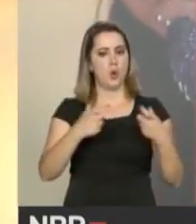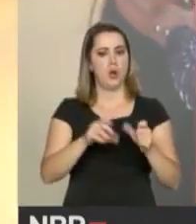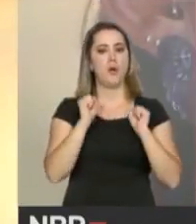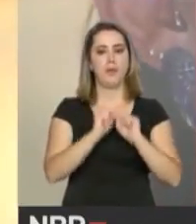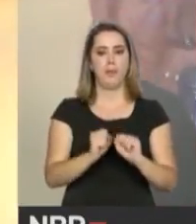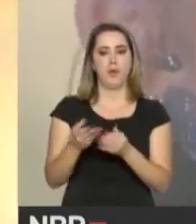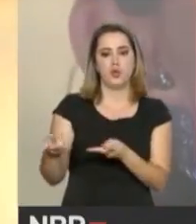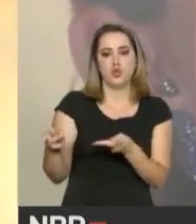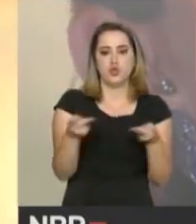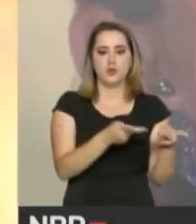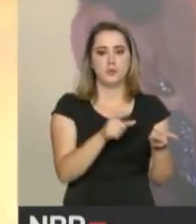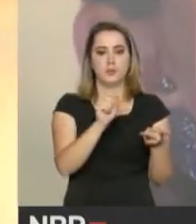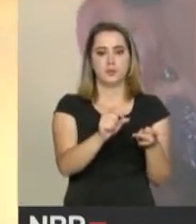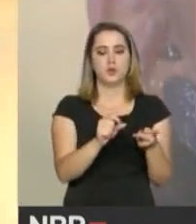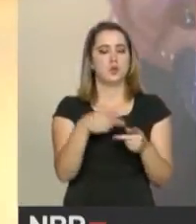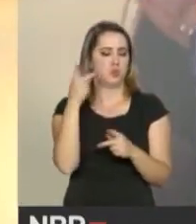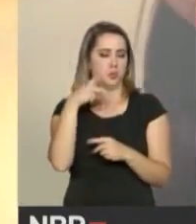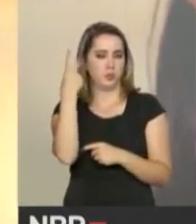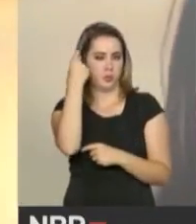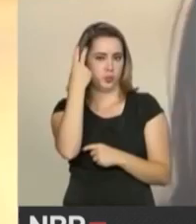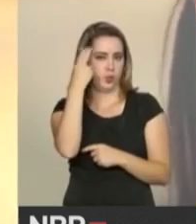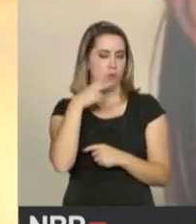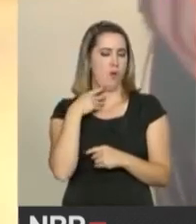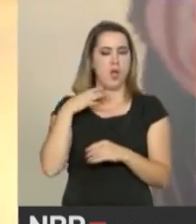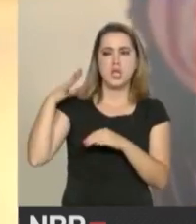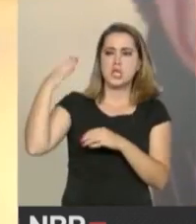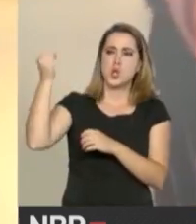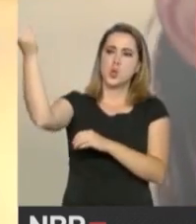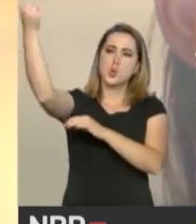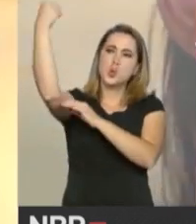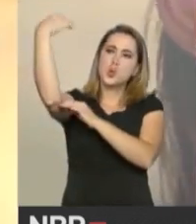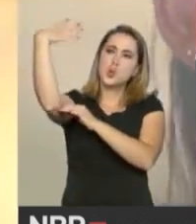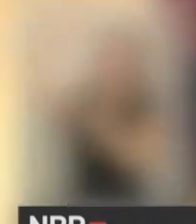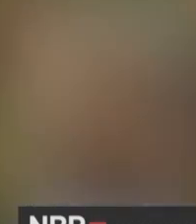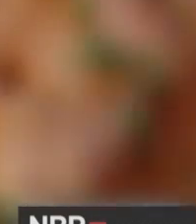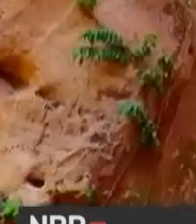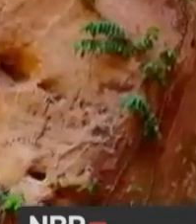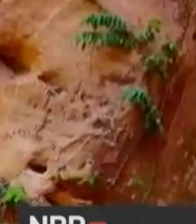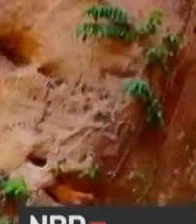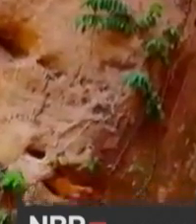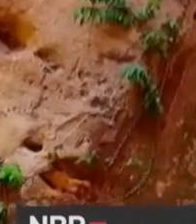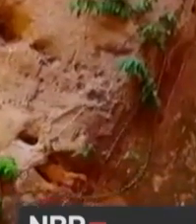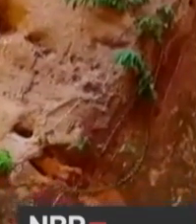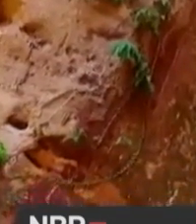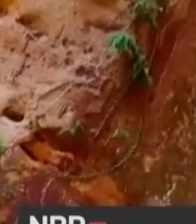vir. As trilhas são super tranquilas, trilhas com sombra, tem para todo tipo.